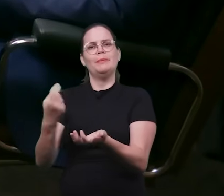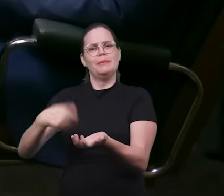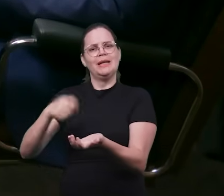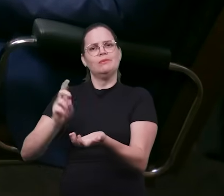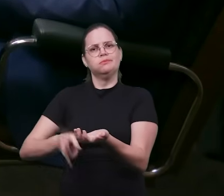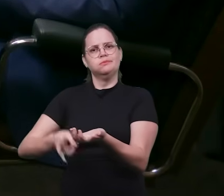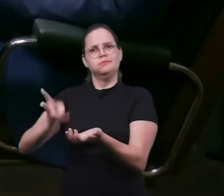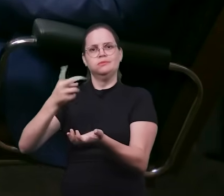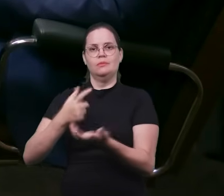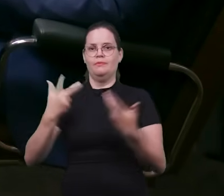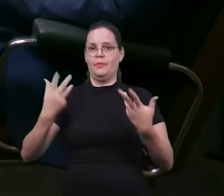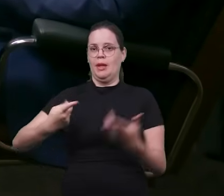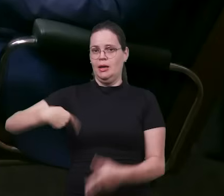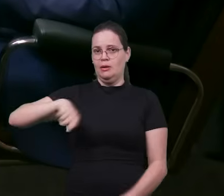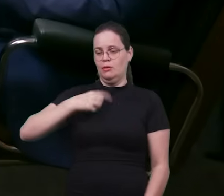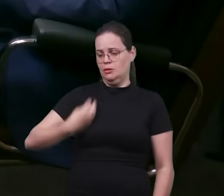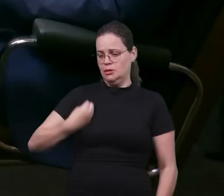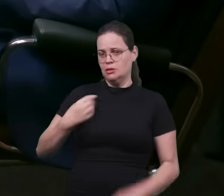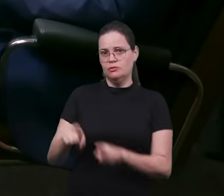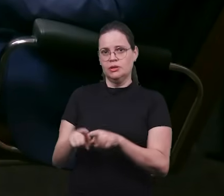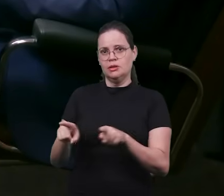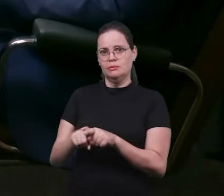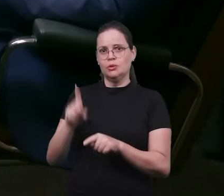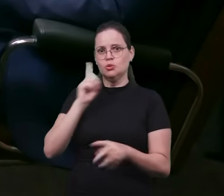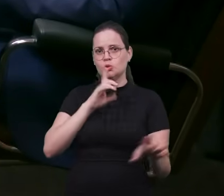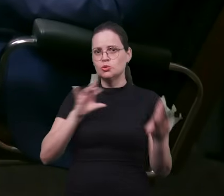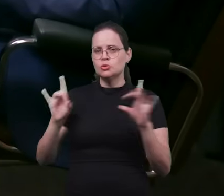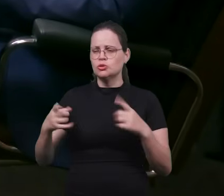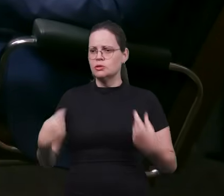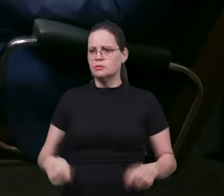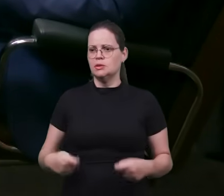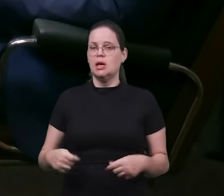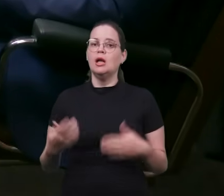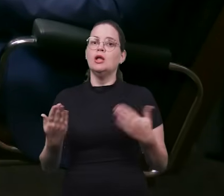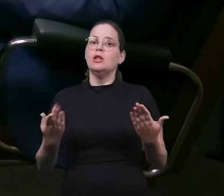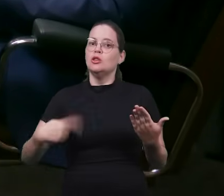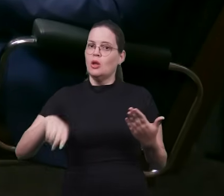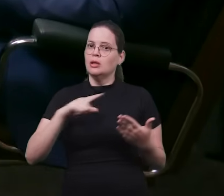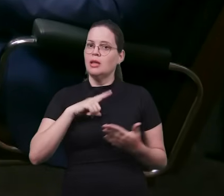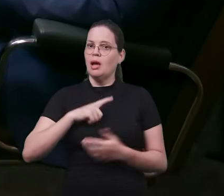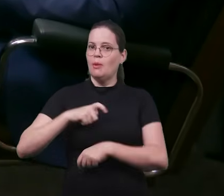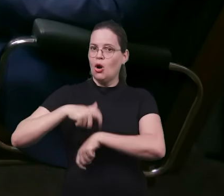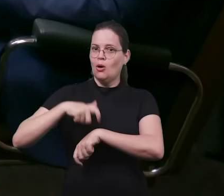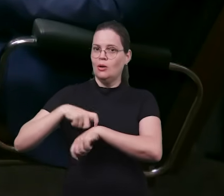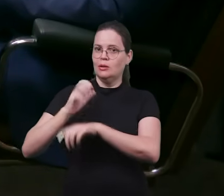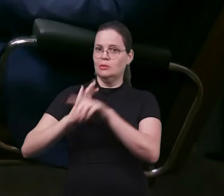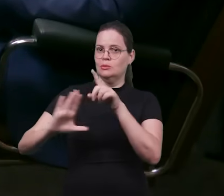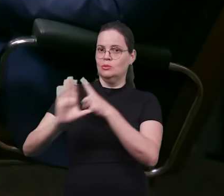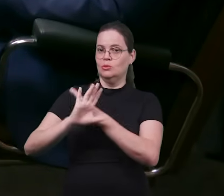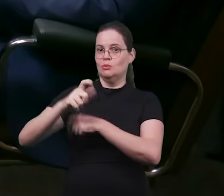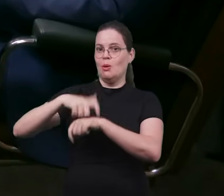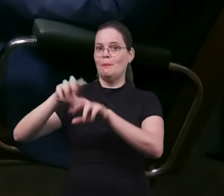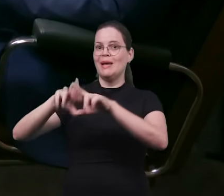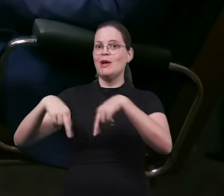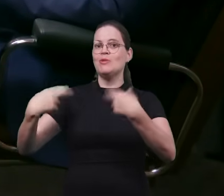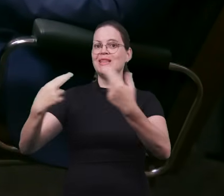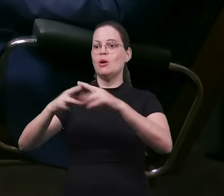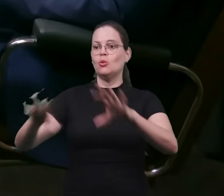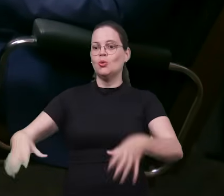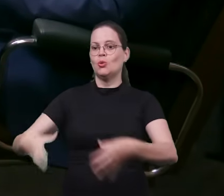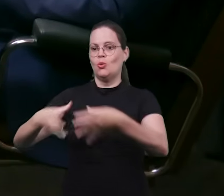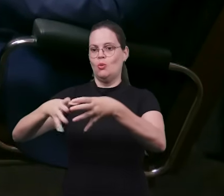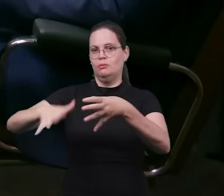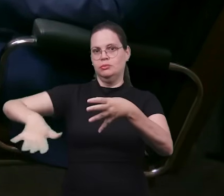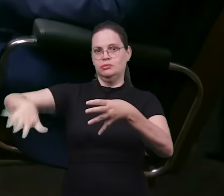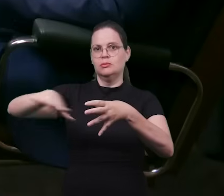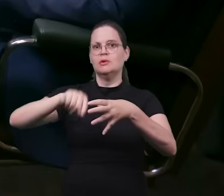vida é isso, a vida do servo de Deus. Nós temos o horário do culto, onde a igreja se reúne como corpo para cultuar ao